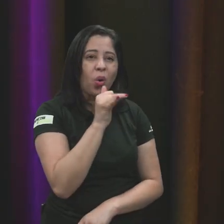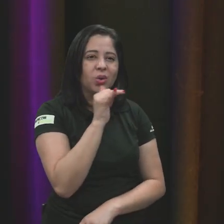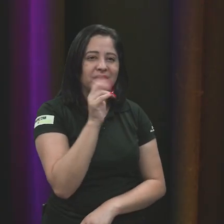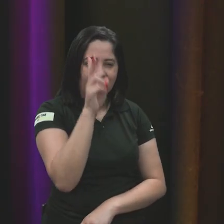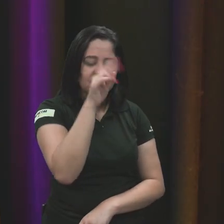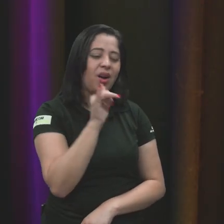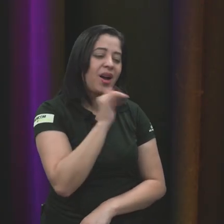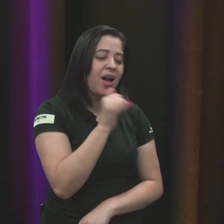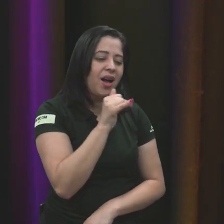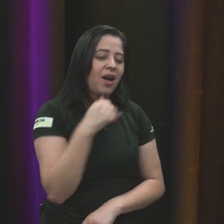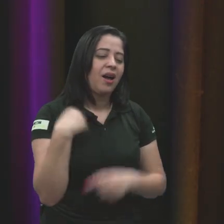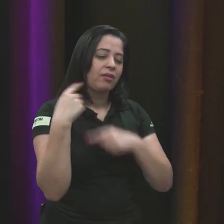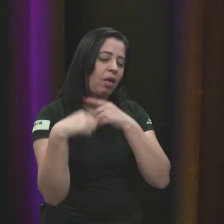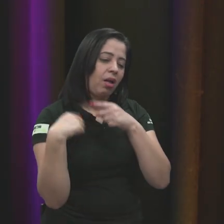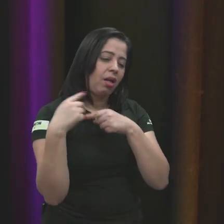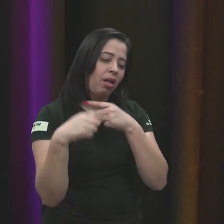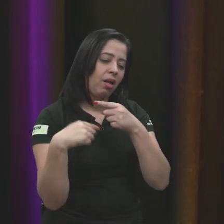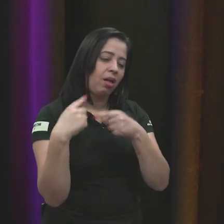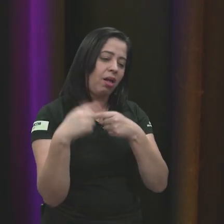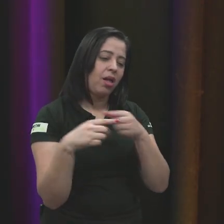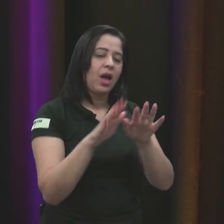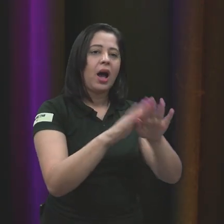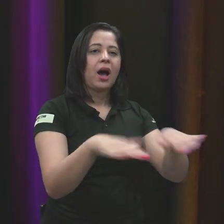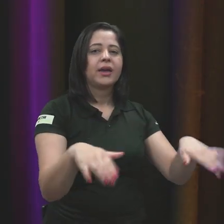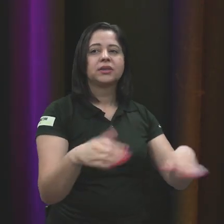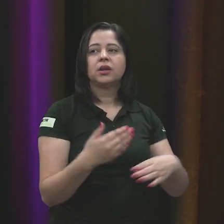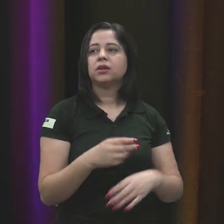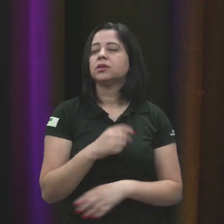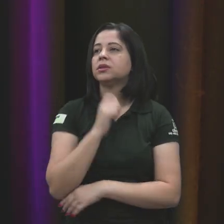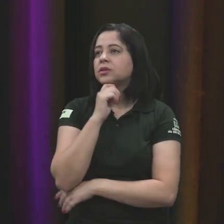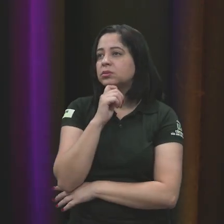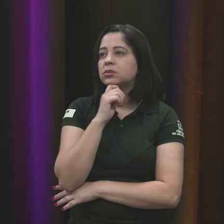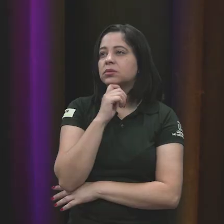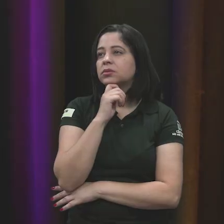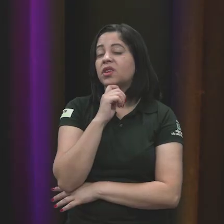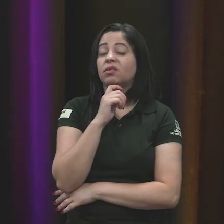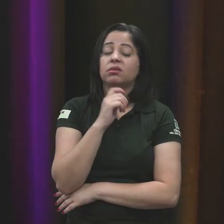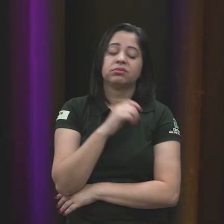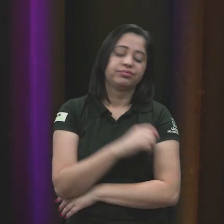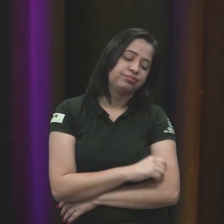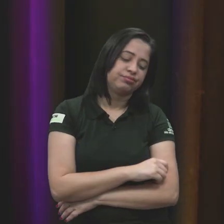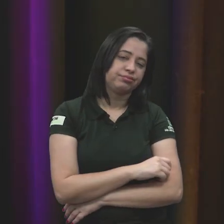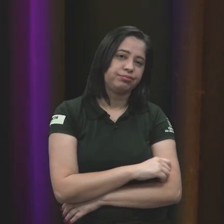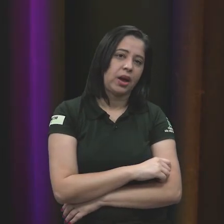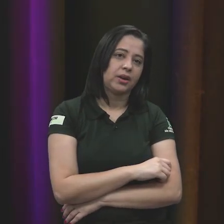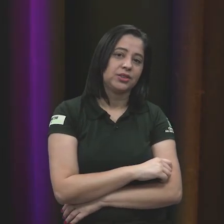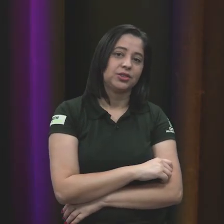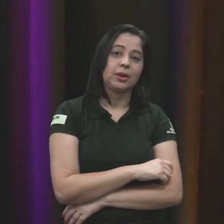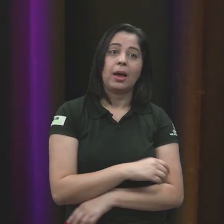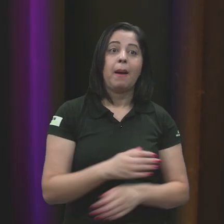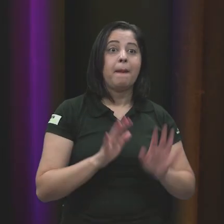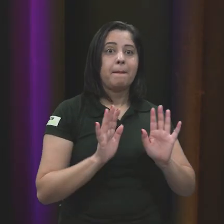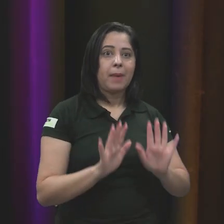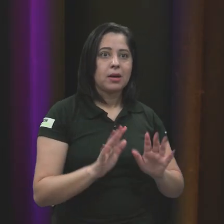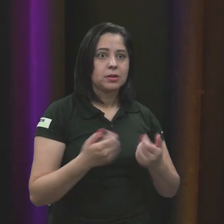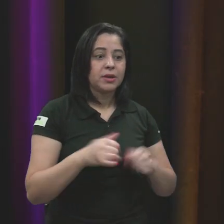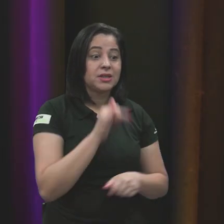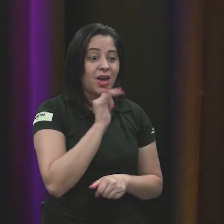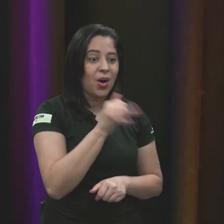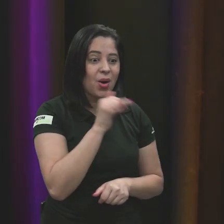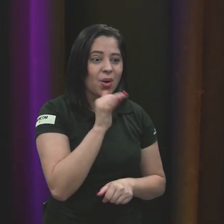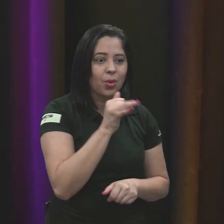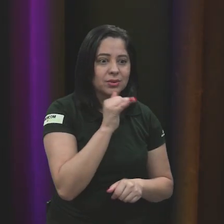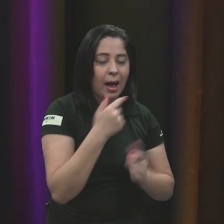tirar, não quero, porque hoje em dia elas estão no rápido, né? Aquela da ansiedade do celular, então elas querem coisa rápida.